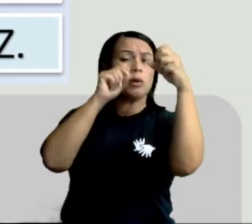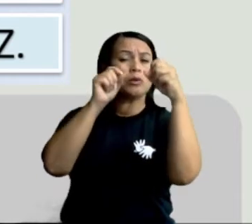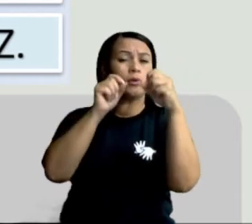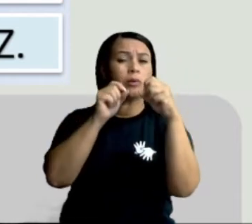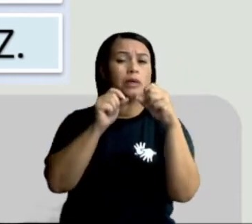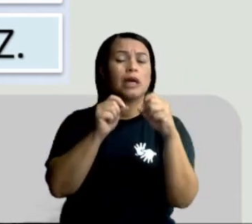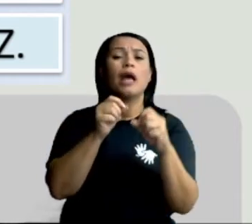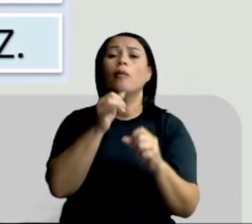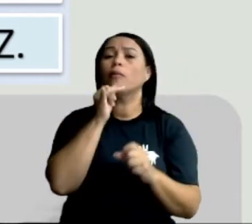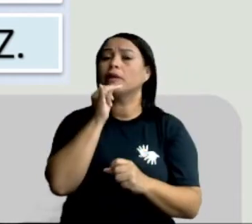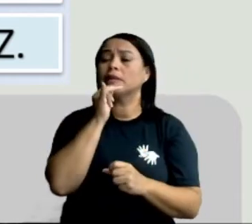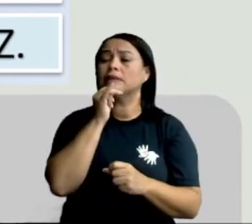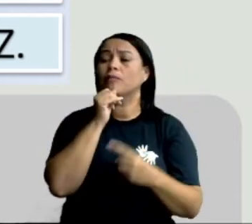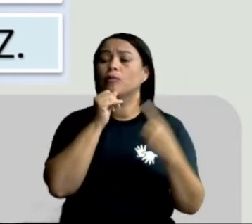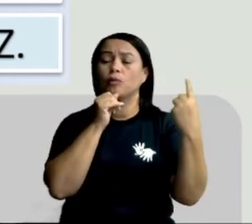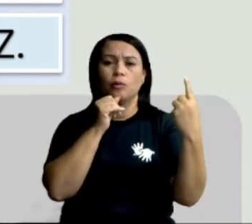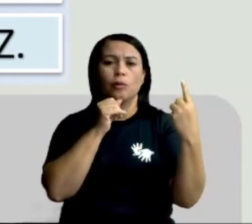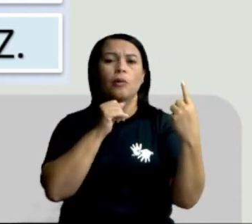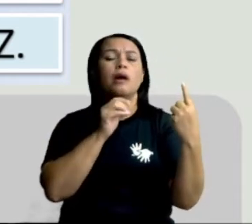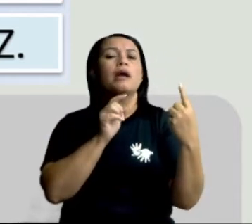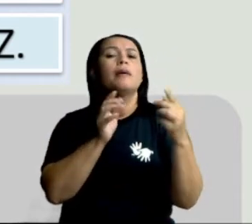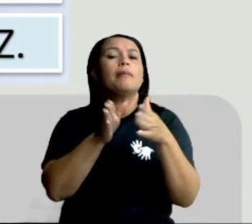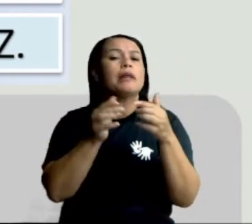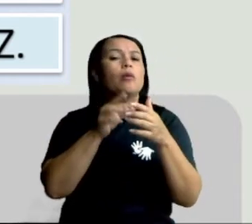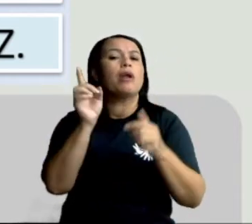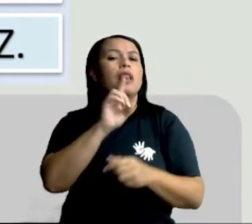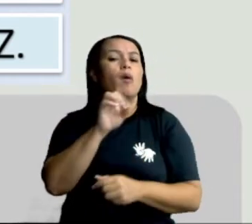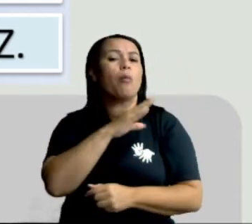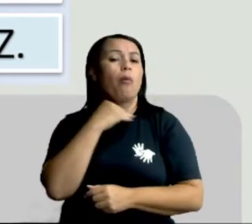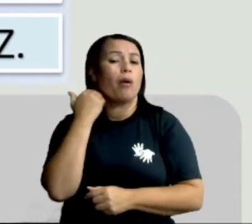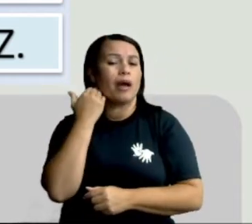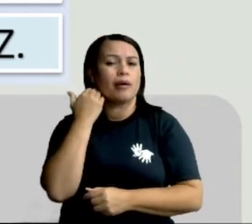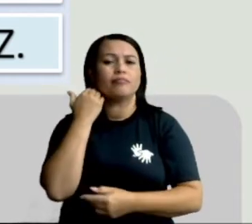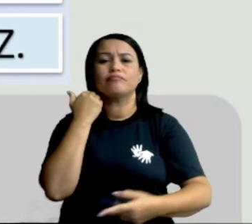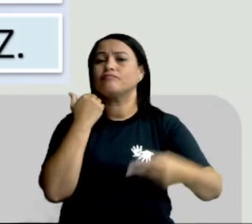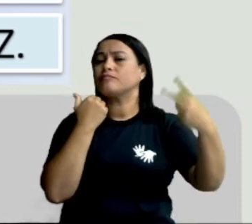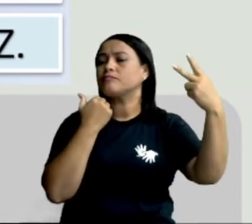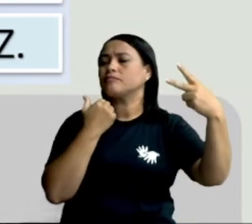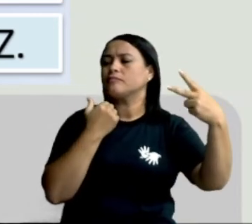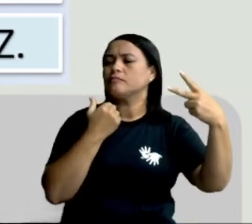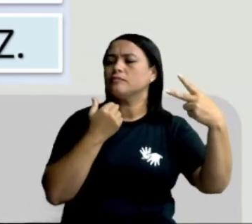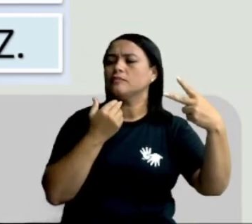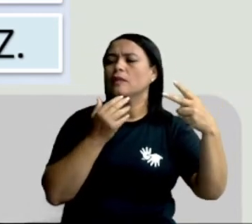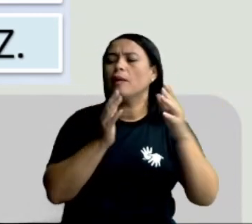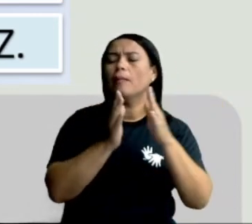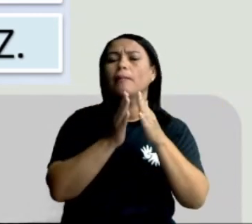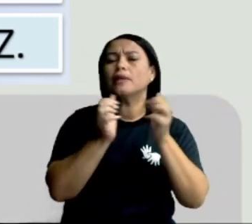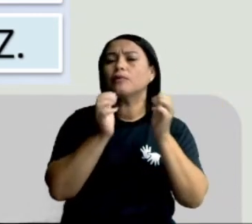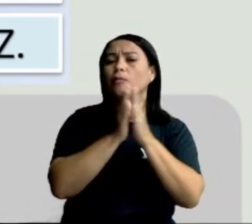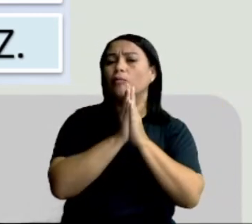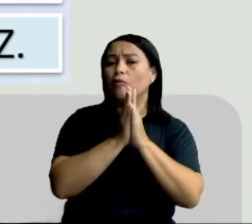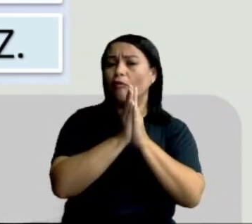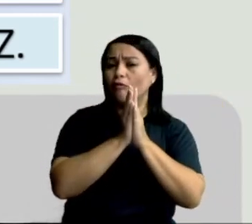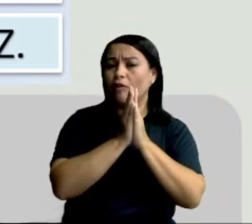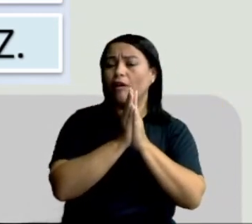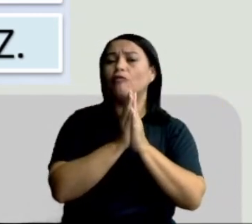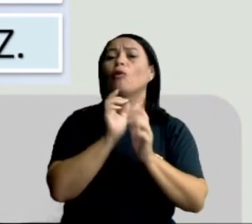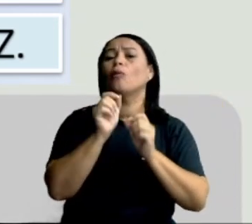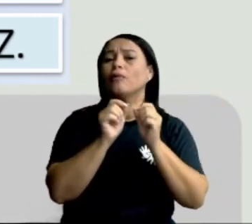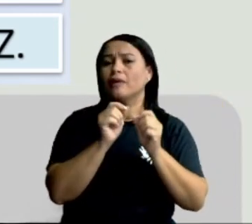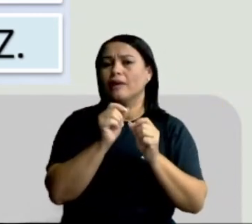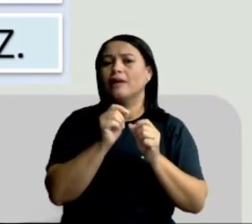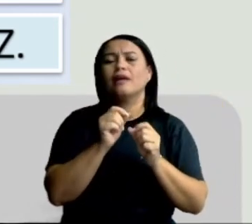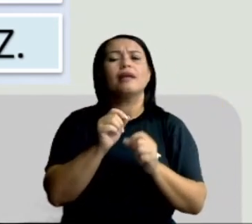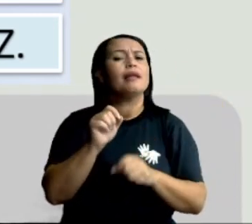não morrer, opção número 1. Opção número 2, pediu que poupasse sua vida, reagiu alto e se